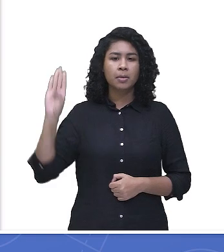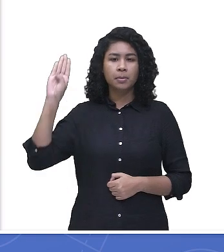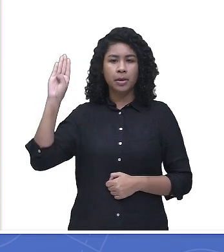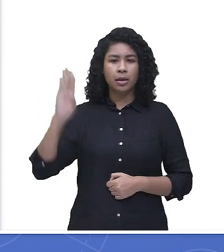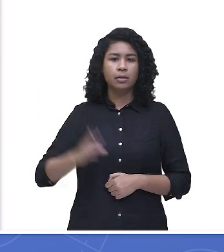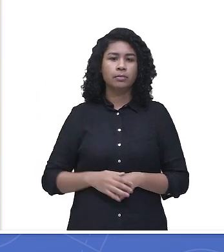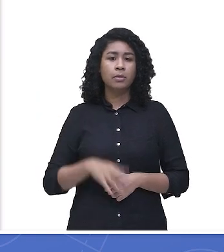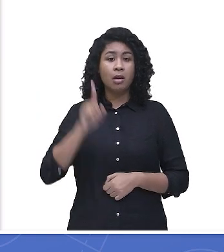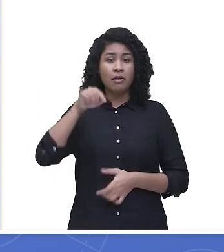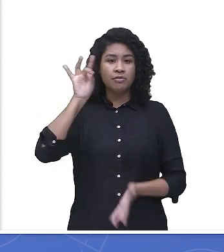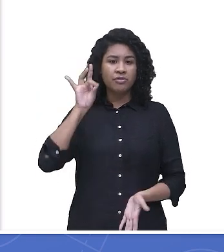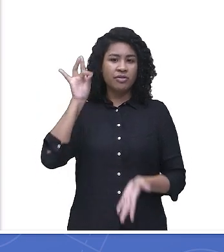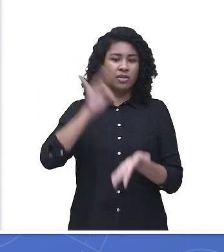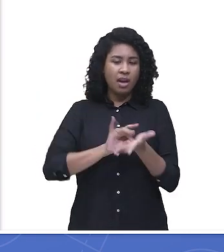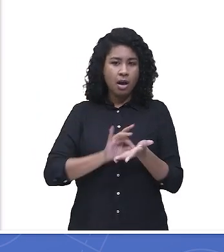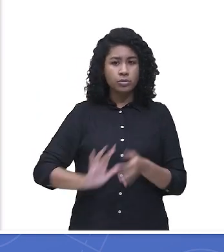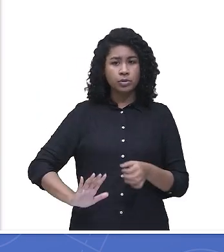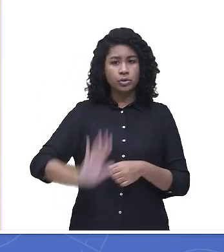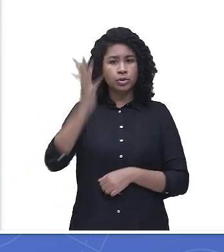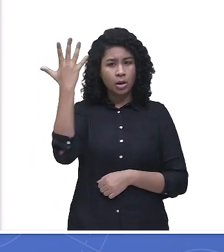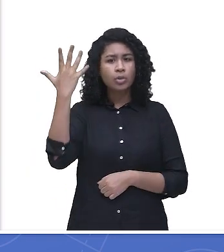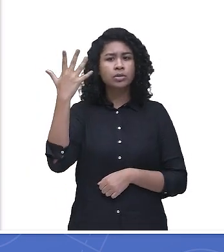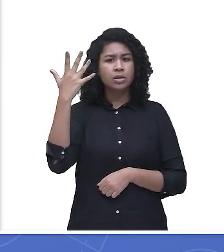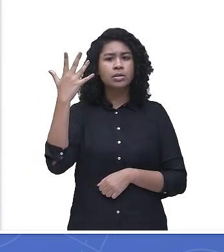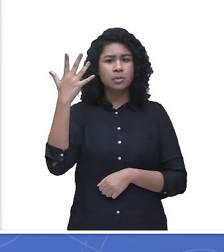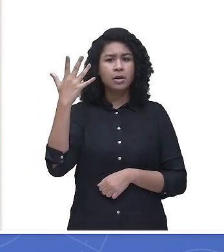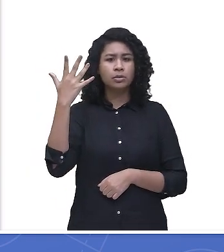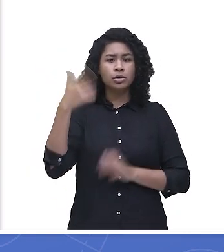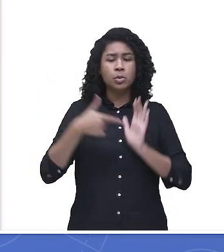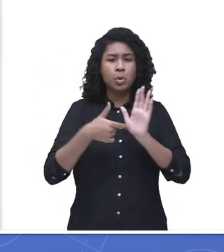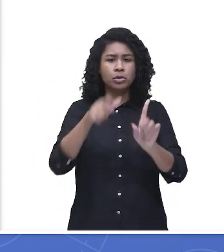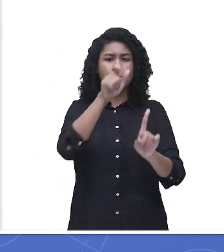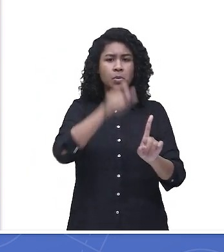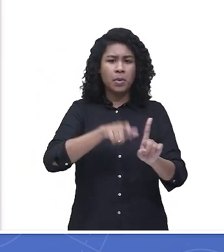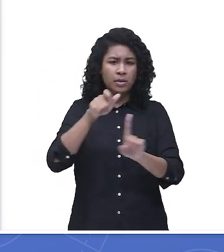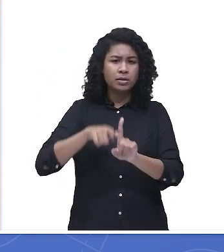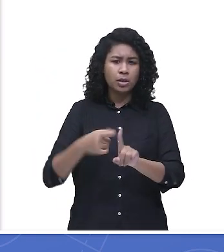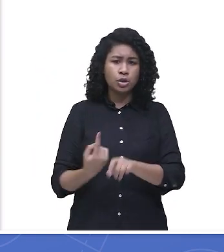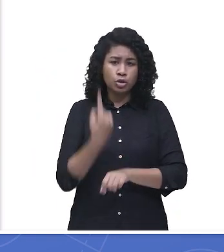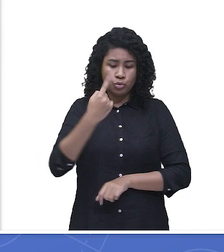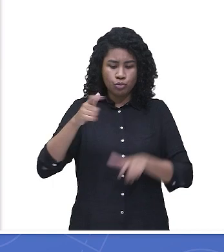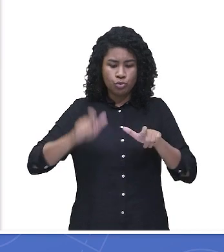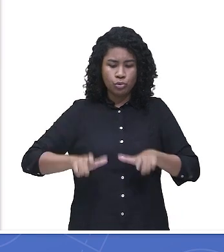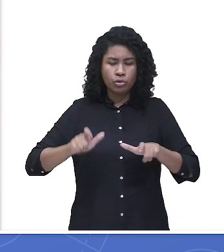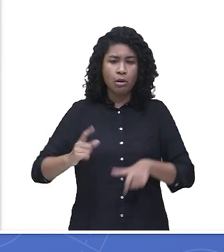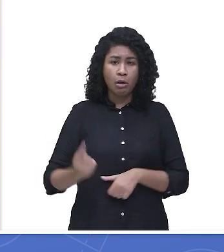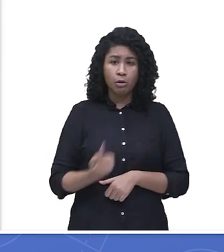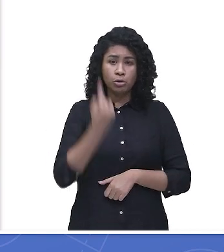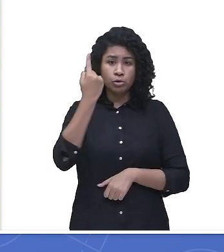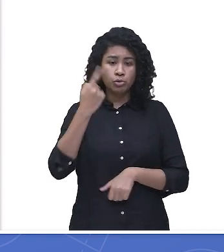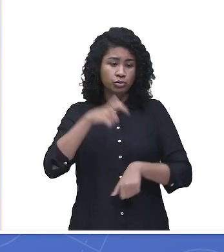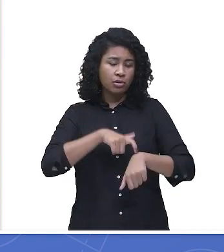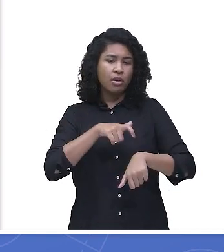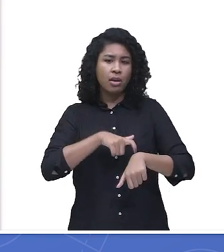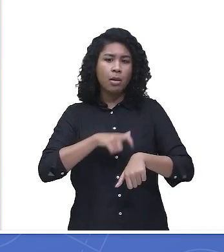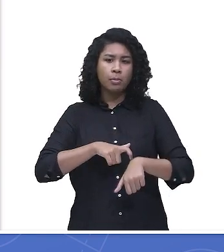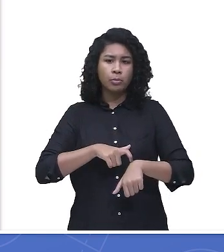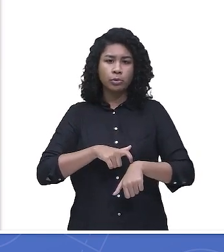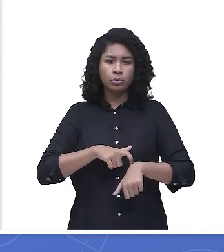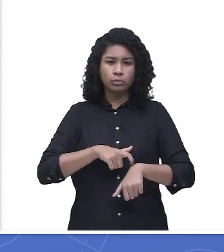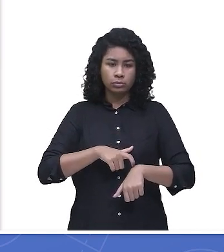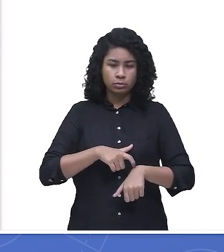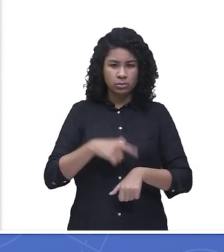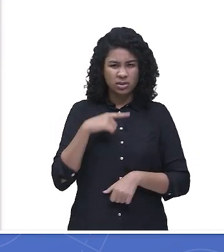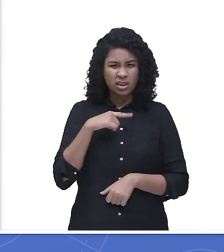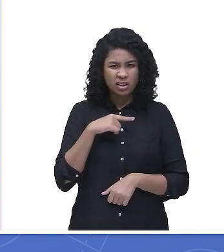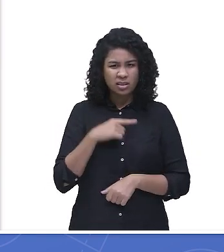acontecimentos retratando personagens em um só tempo, em um só espaço. Manter-se fiel aos acontecimentos. Pessoal,